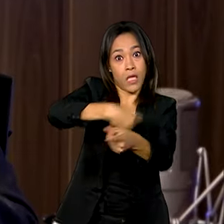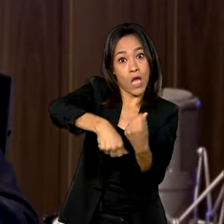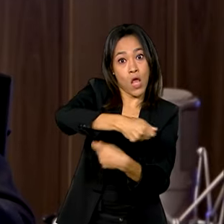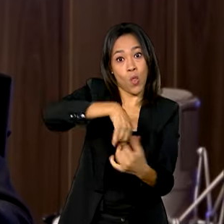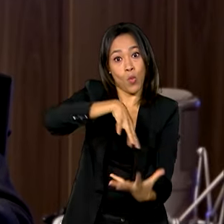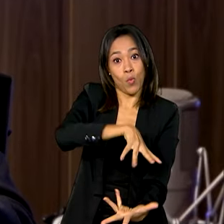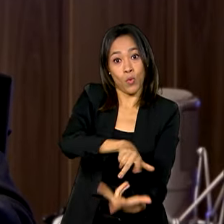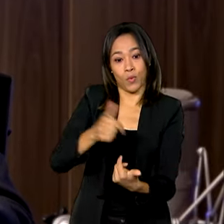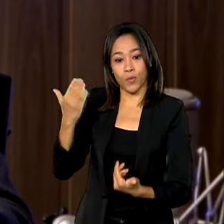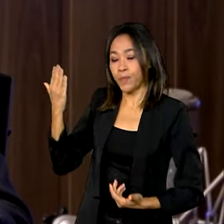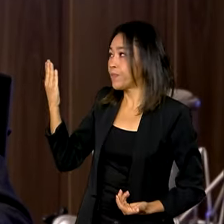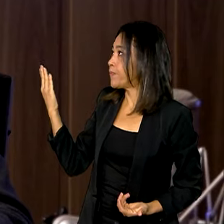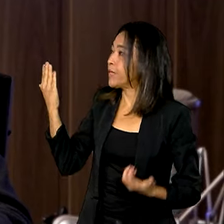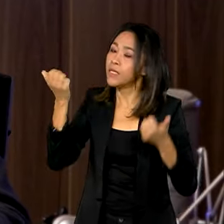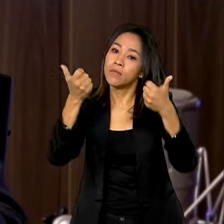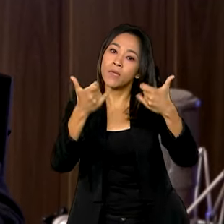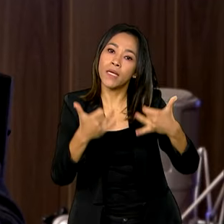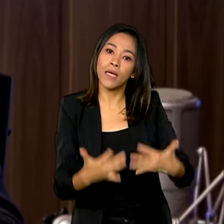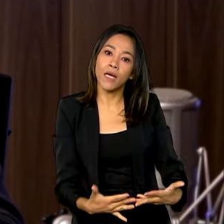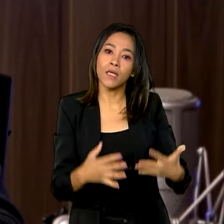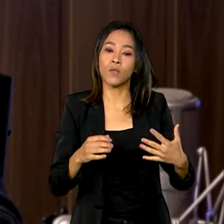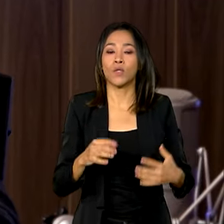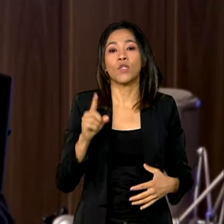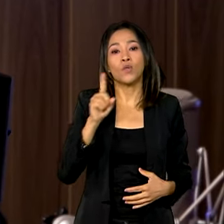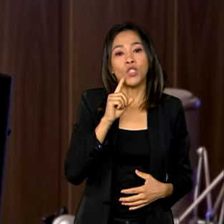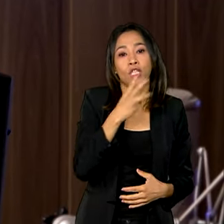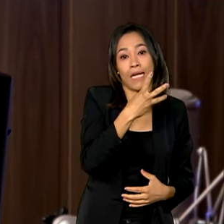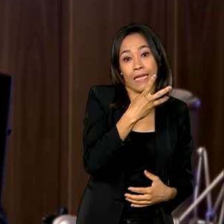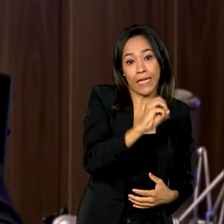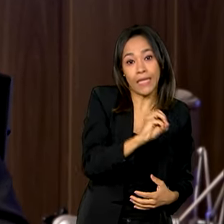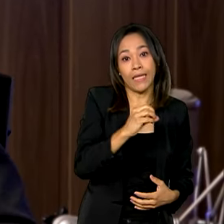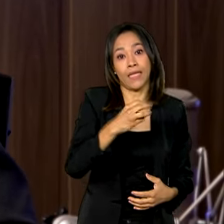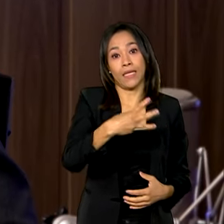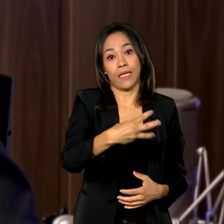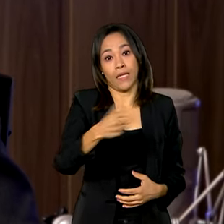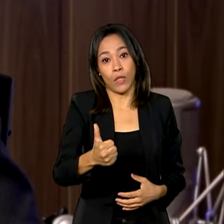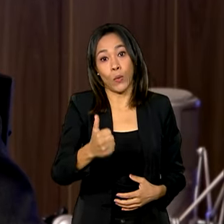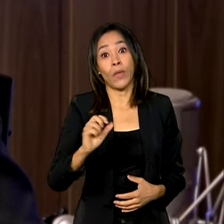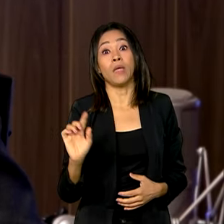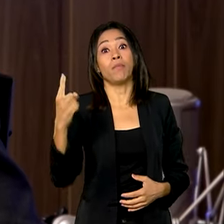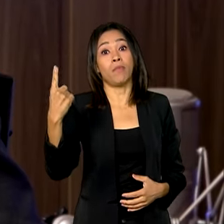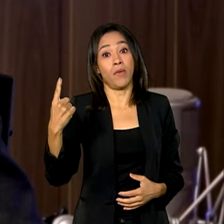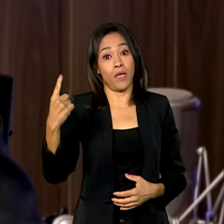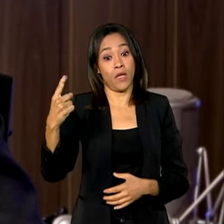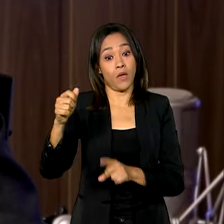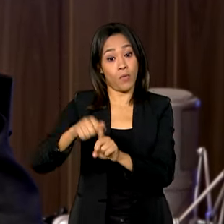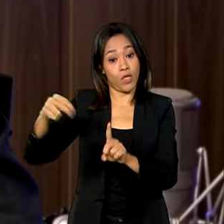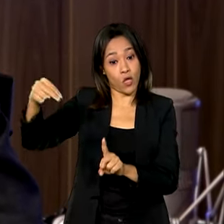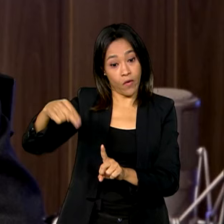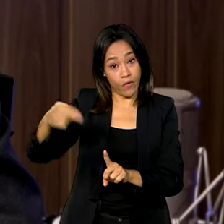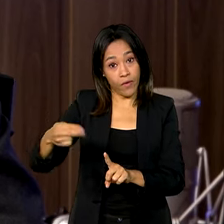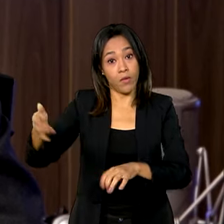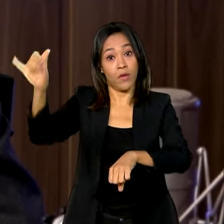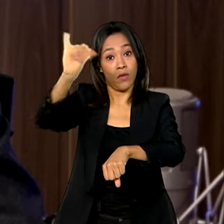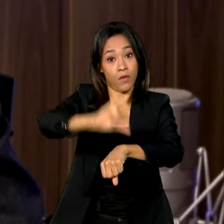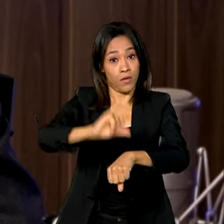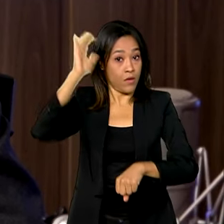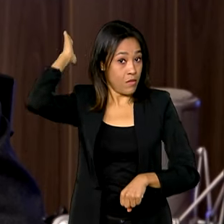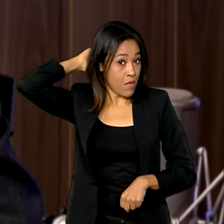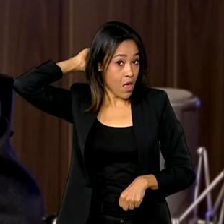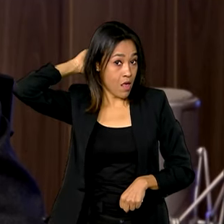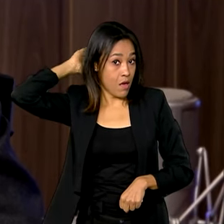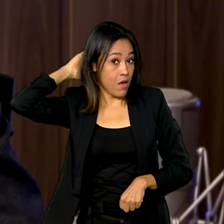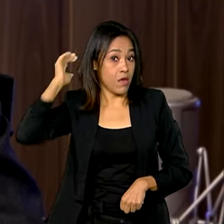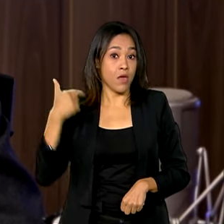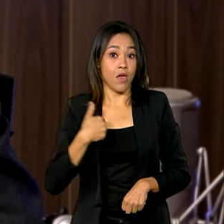então a reunião de 31 e primeo agora de novembro eu vou estar presidindo em Belém juntamente com